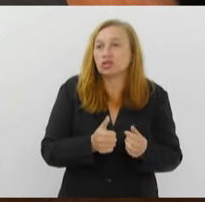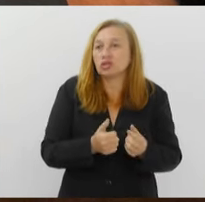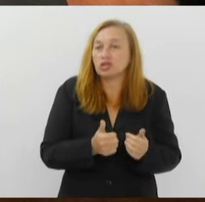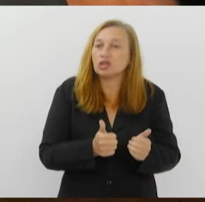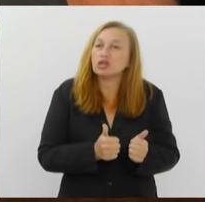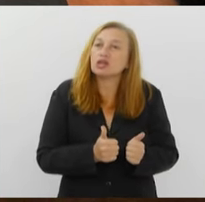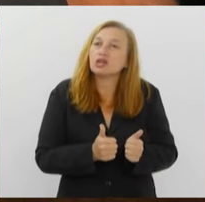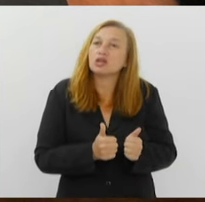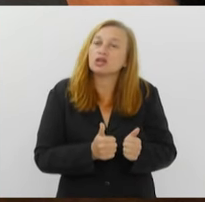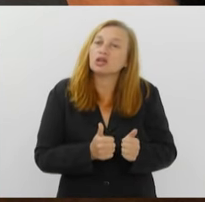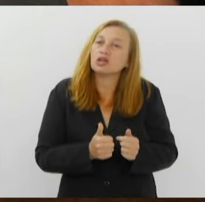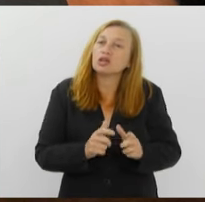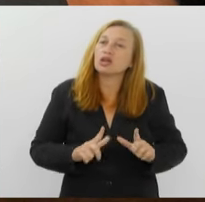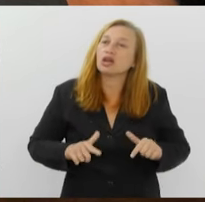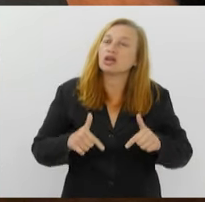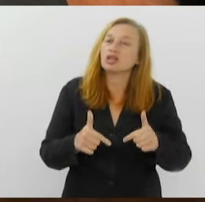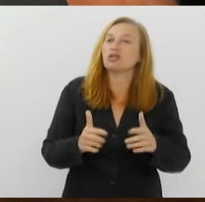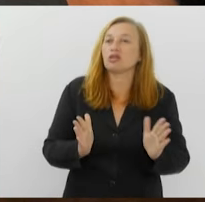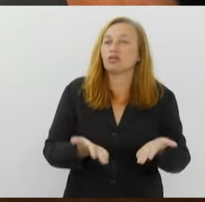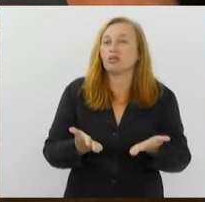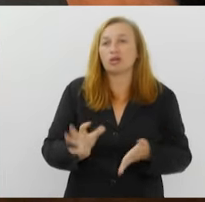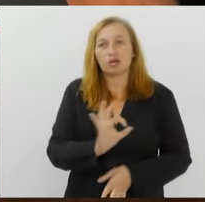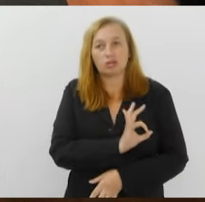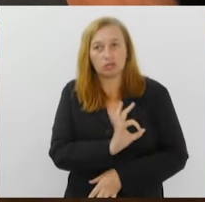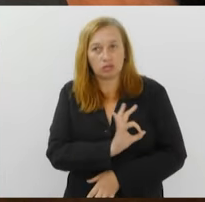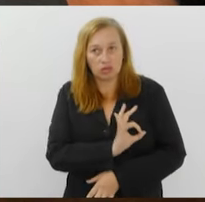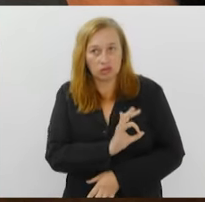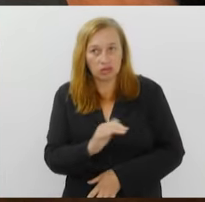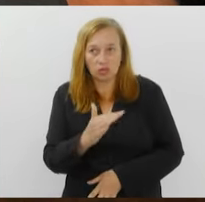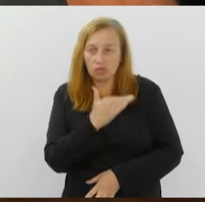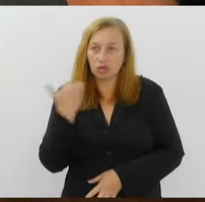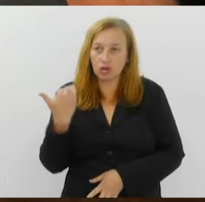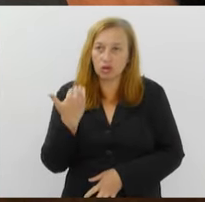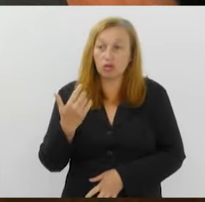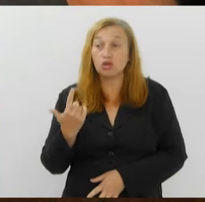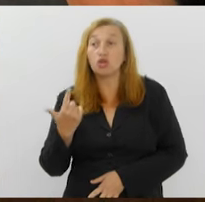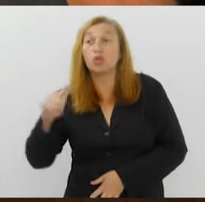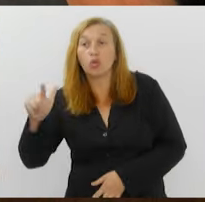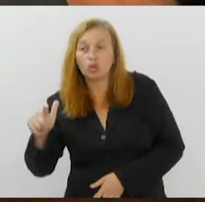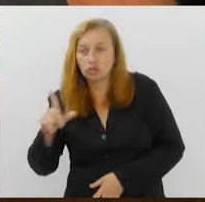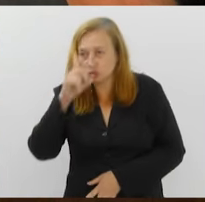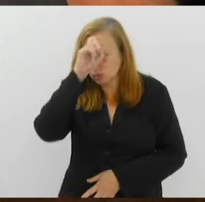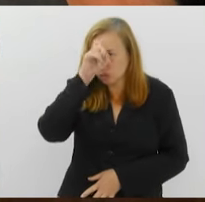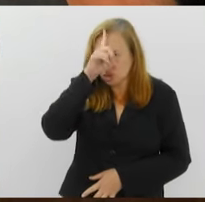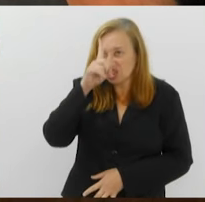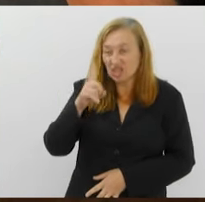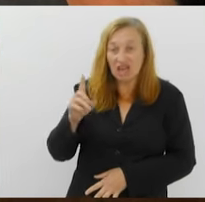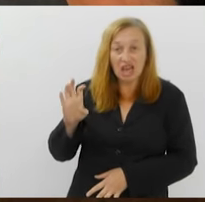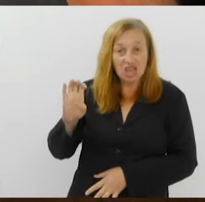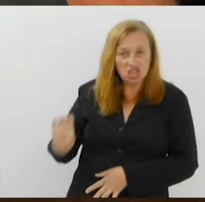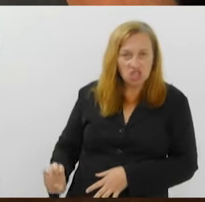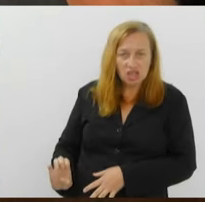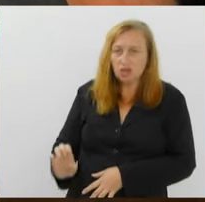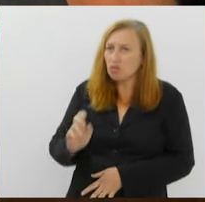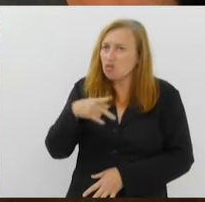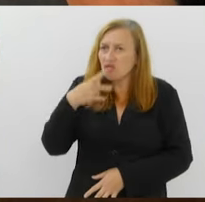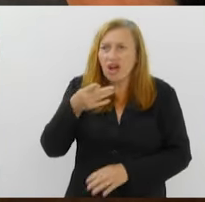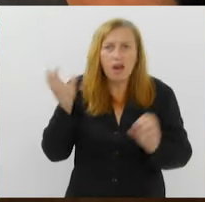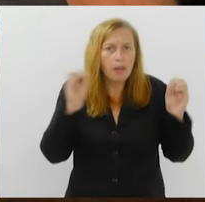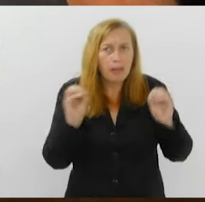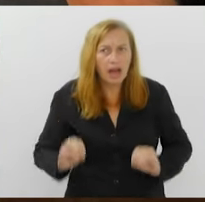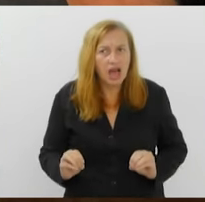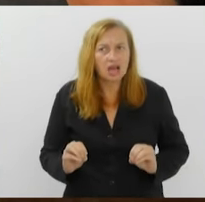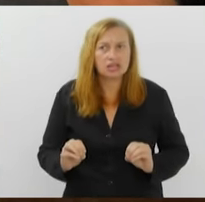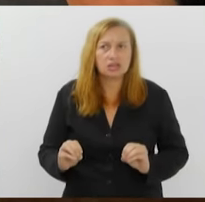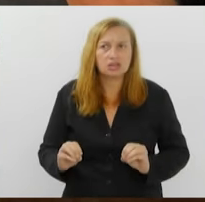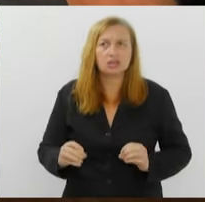que ensejou a morte do policial militar e há outro ferido, e a esquerda não fala isso. Fica aqui o meu